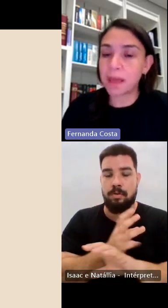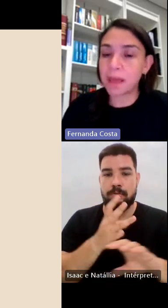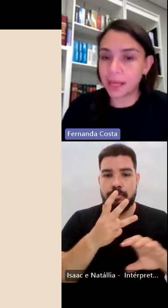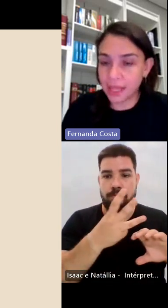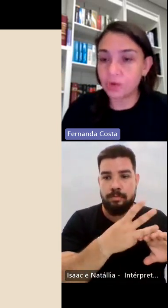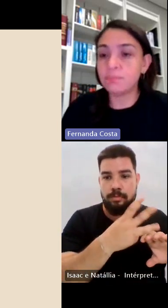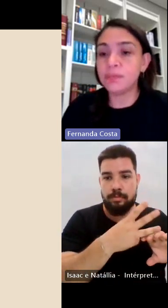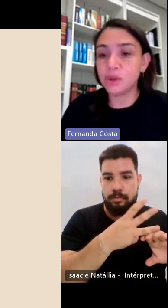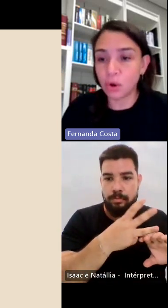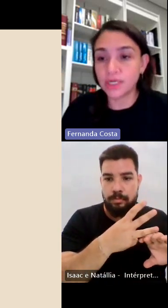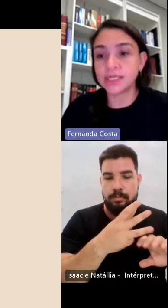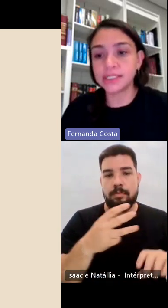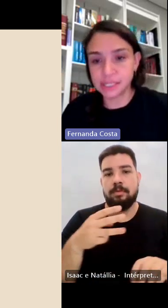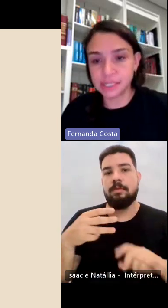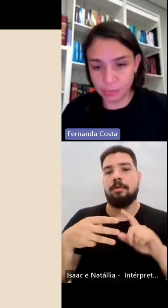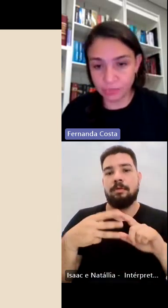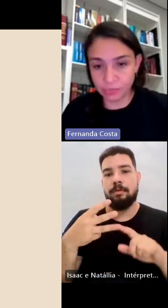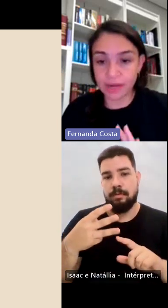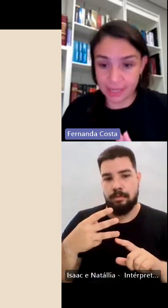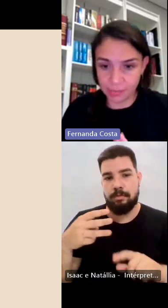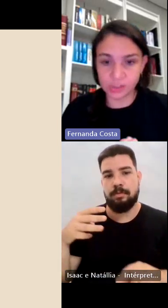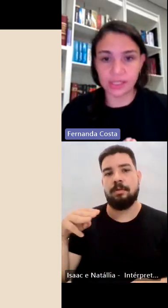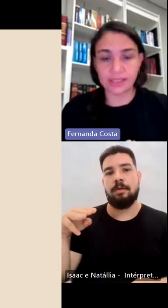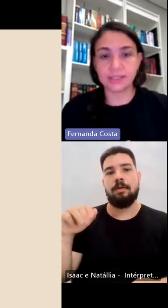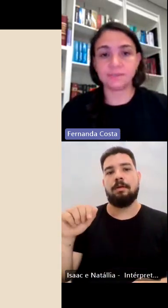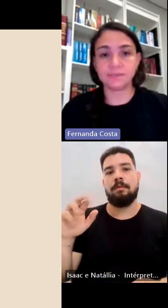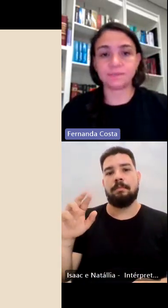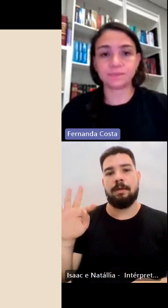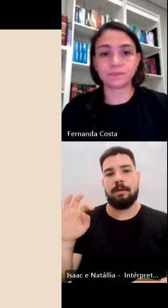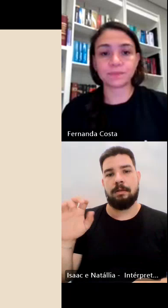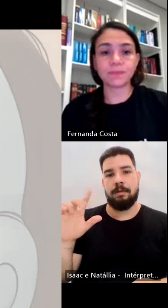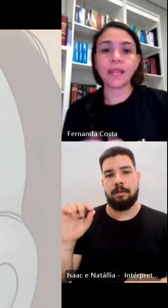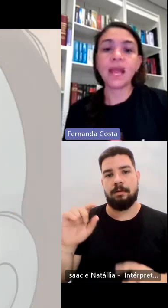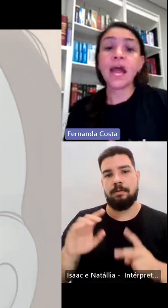são martelo, bigorna e estribo. Falaremos deles.